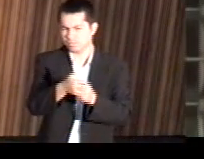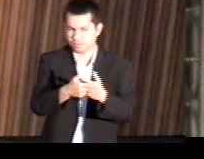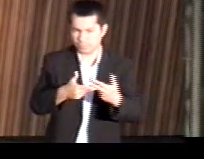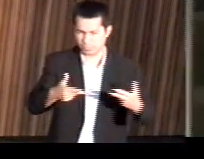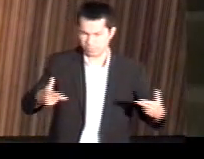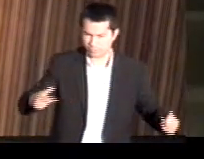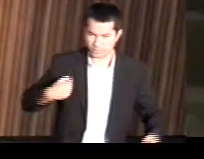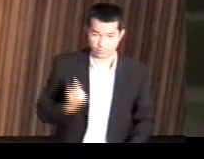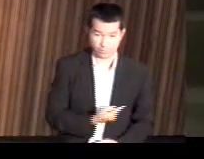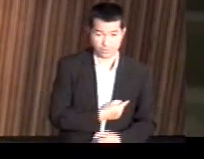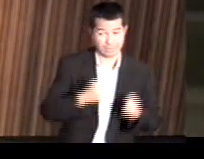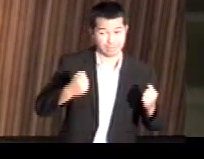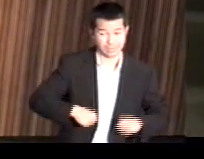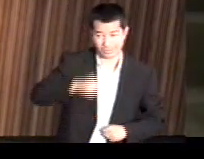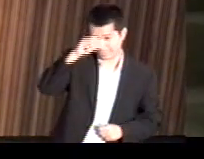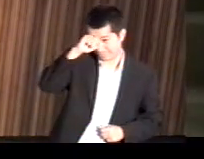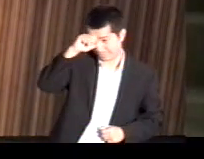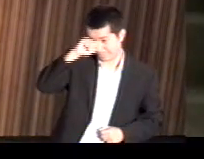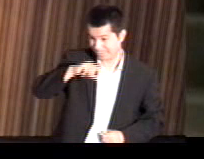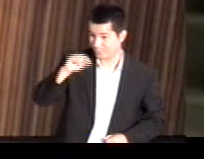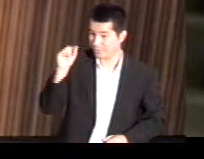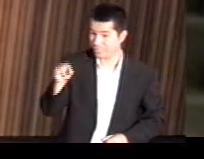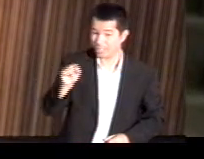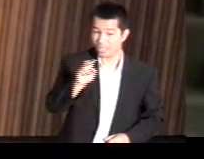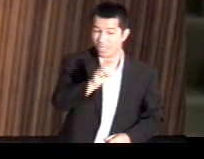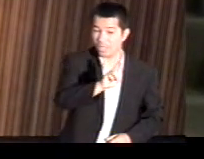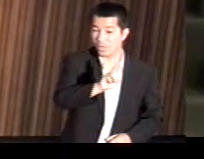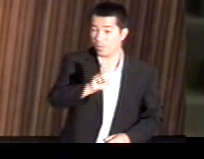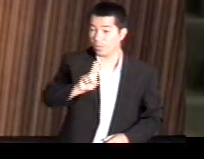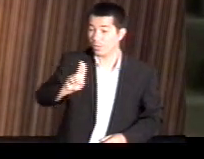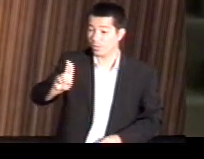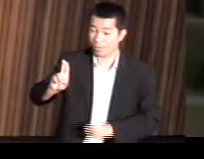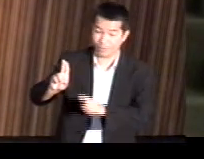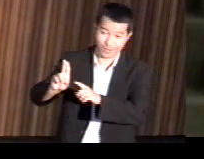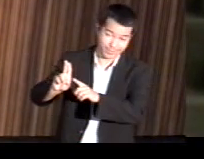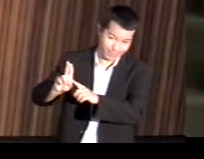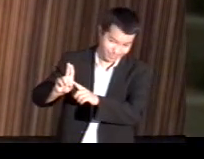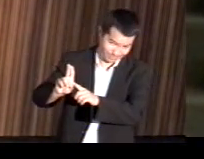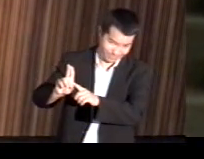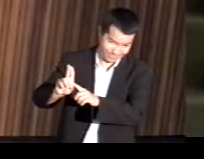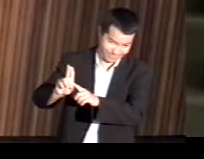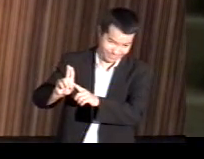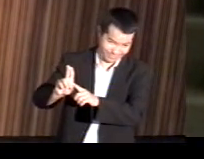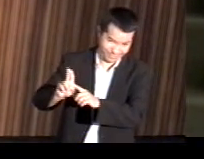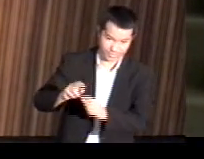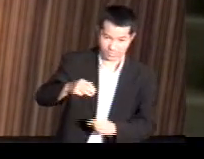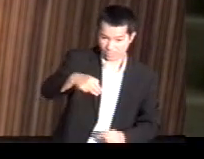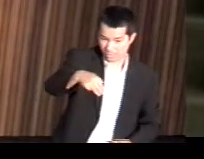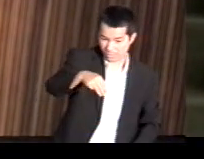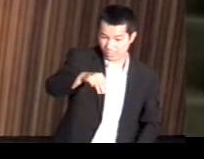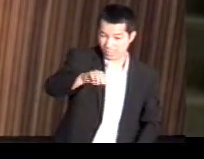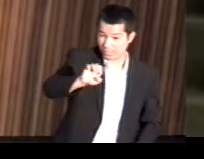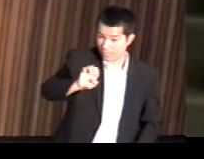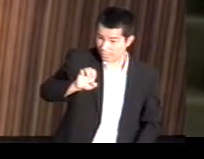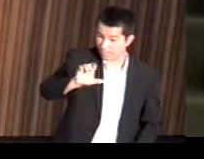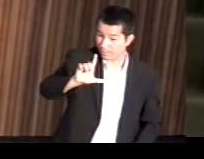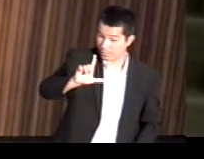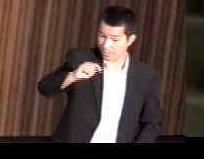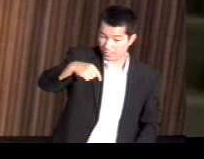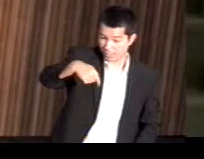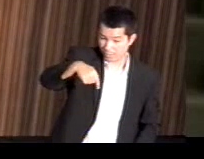o nome. É muito interessante que na cultura hebraica os nomes